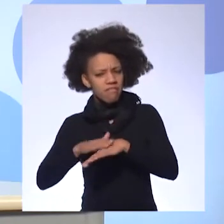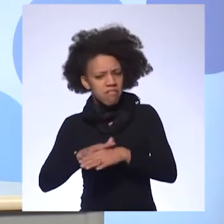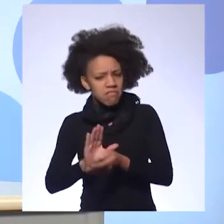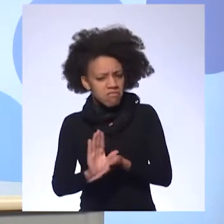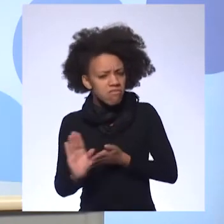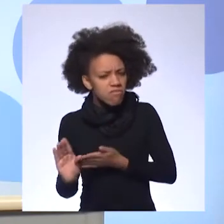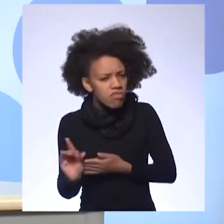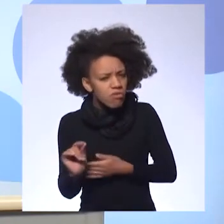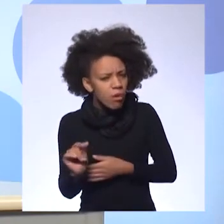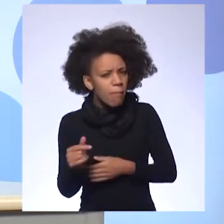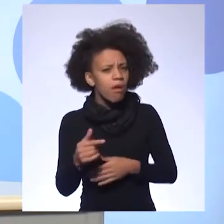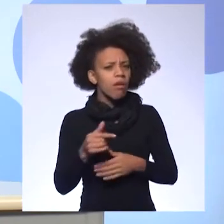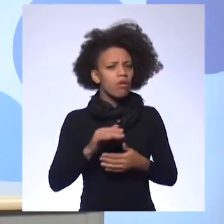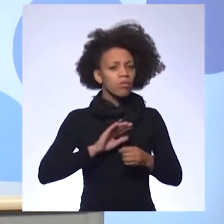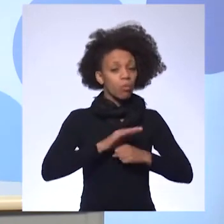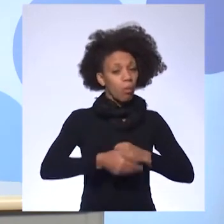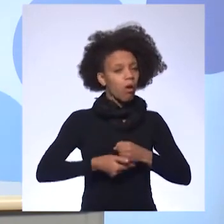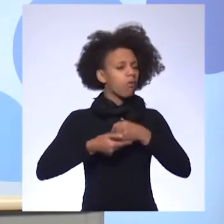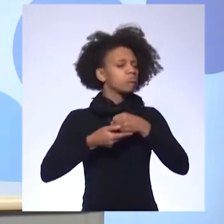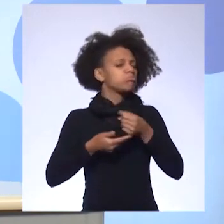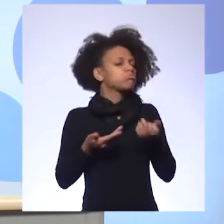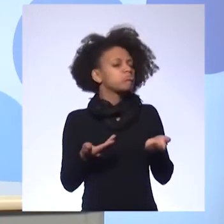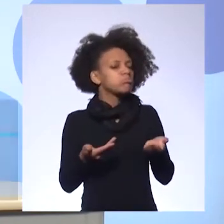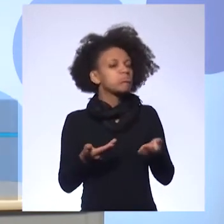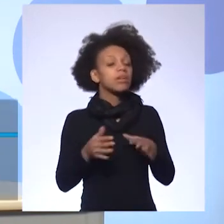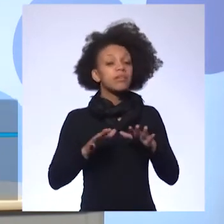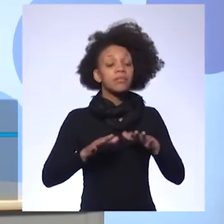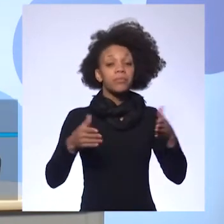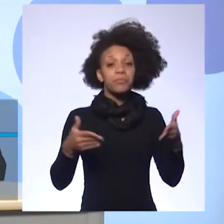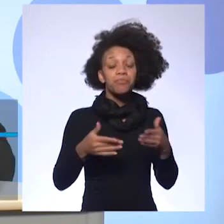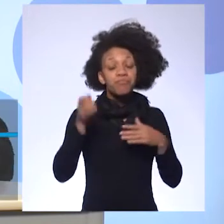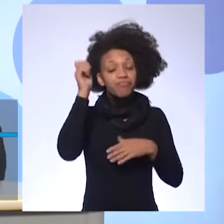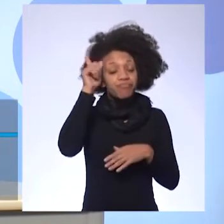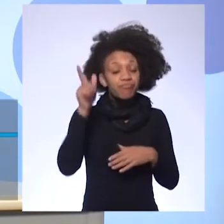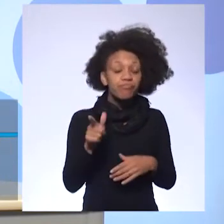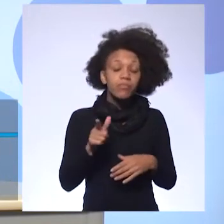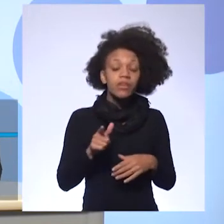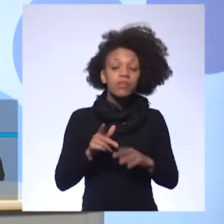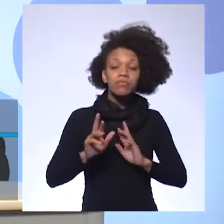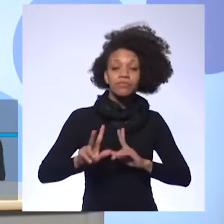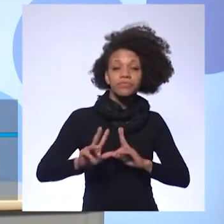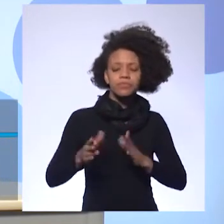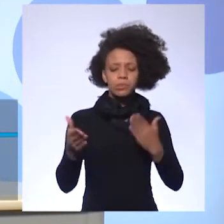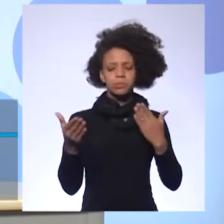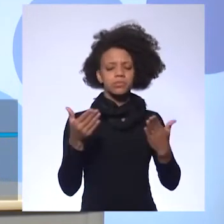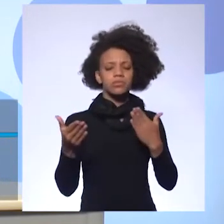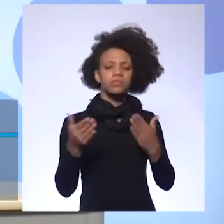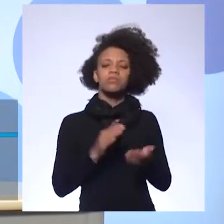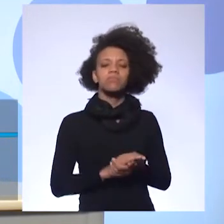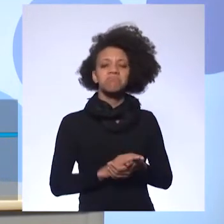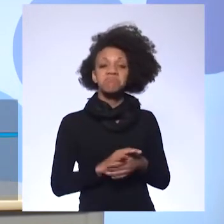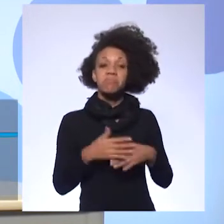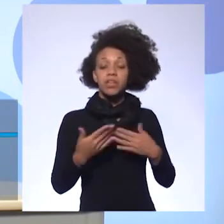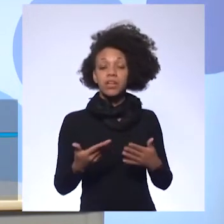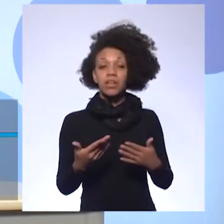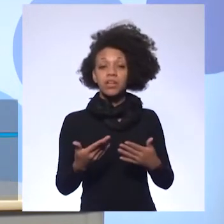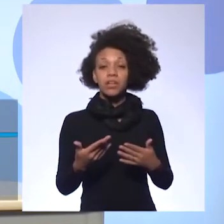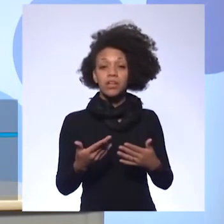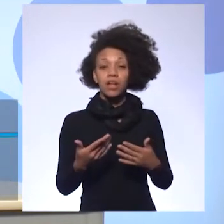investimento ambiental, né? Então, hoje nós temos uma cultura, uma análise, talvez uma